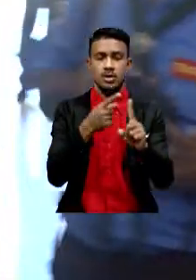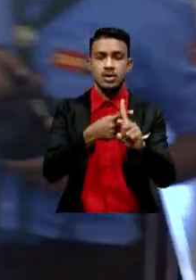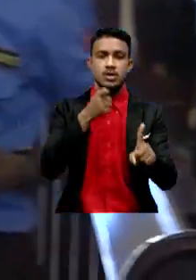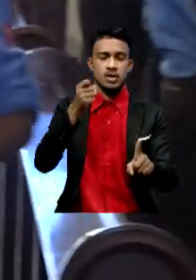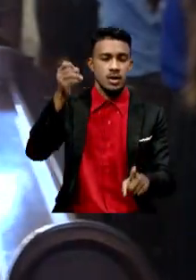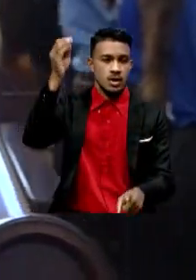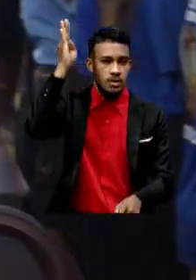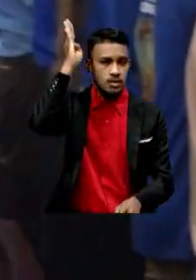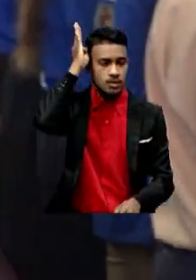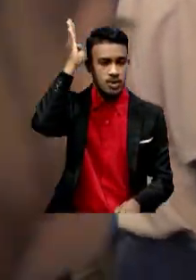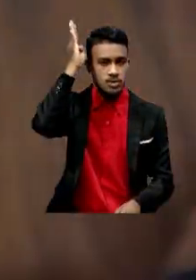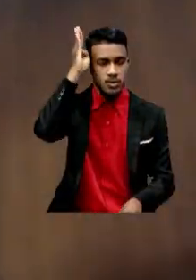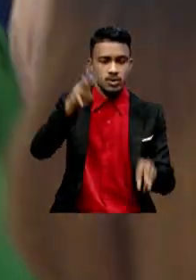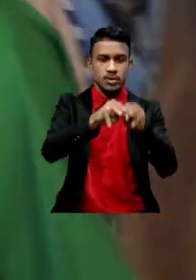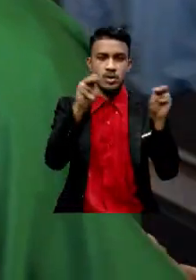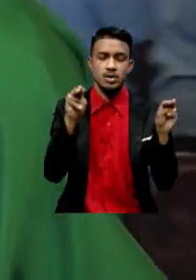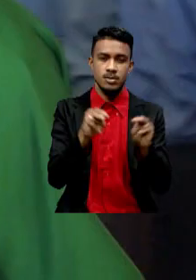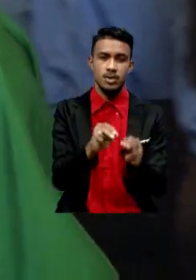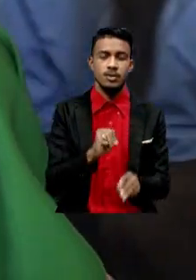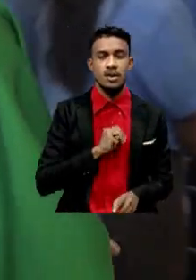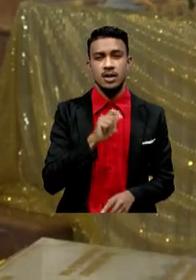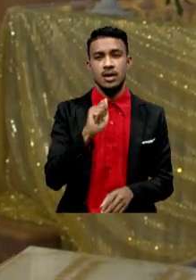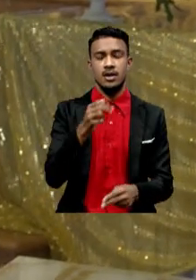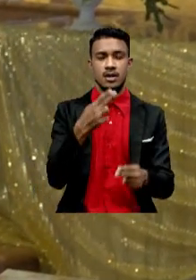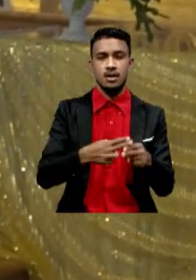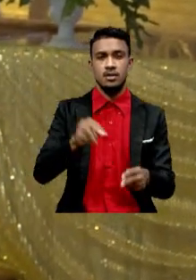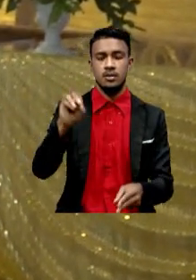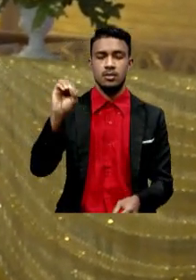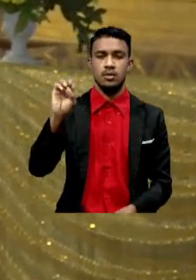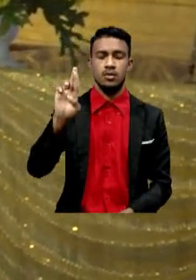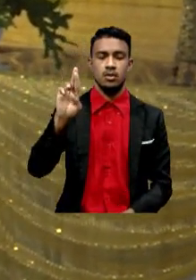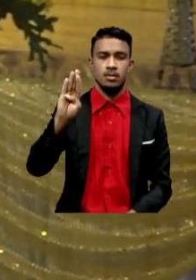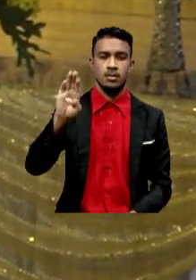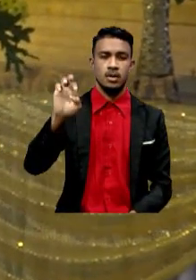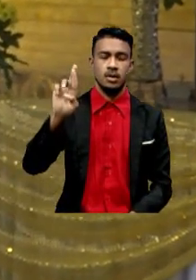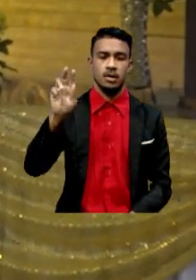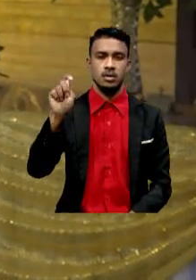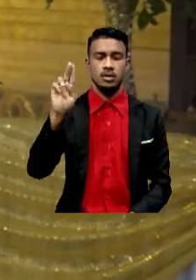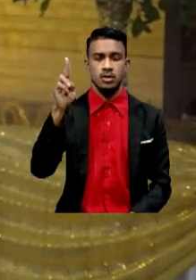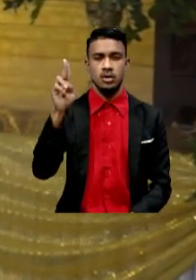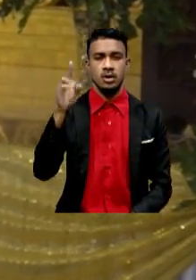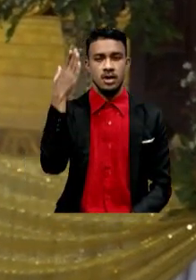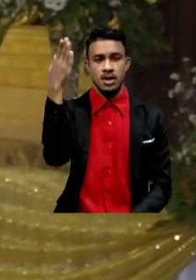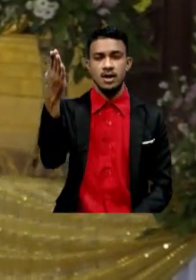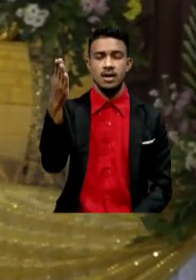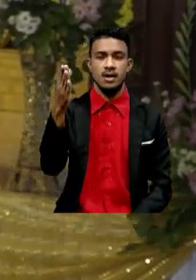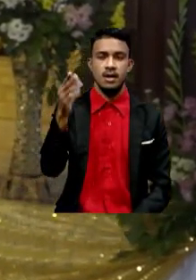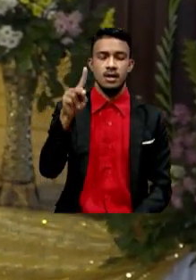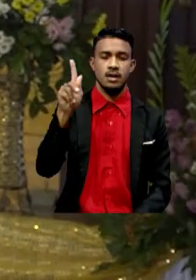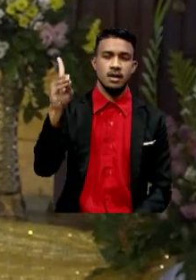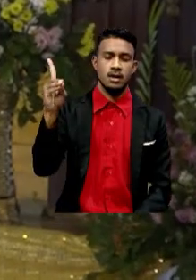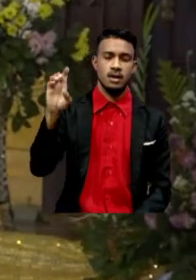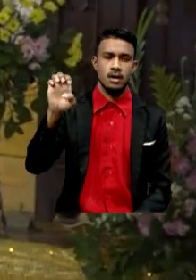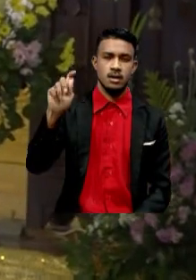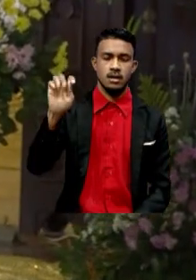de Diocese Maliana, Dom Norberto Amaral, e a Igreja Imaculada Conceição Catedral de Lima. Celebração de existência Escuteiro Católico